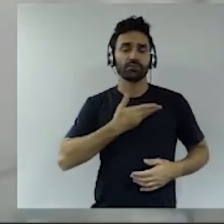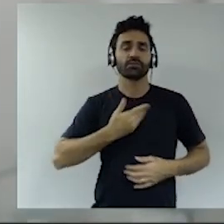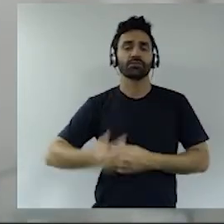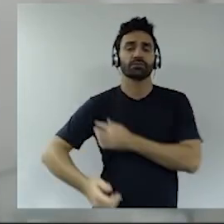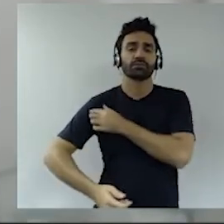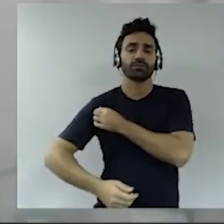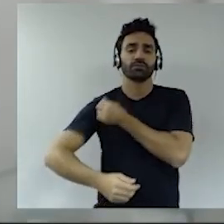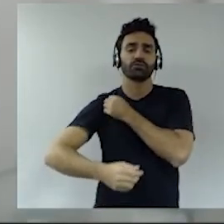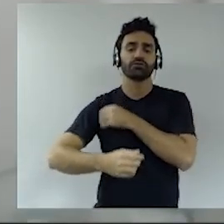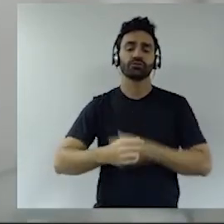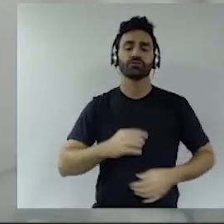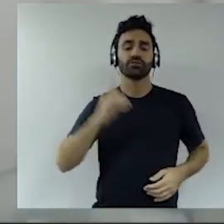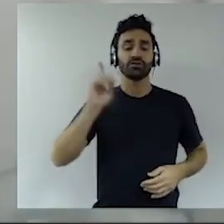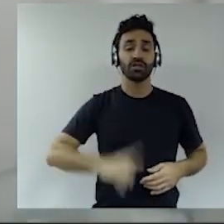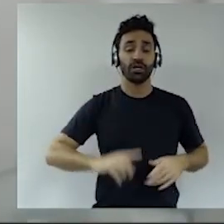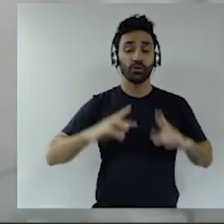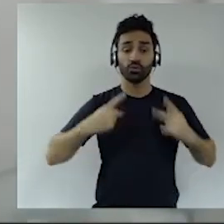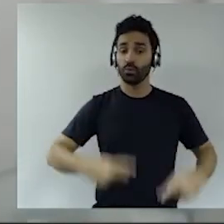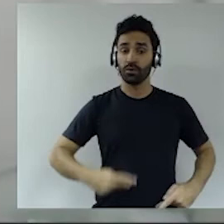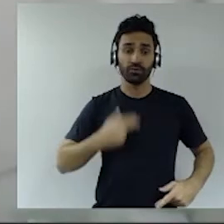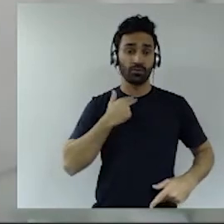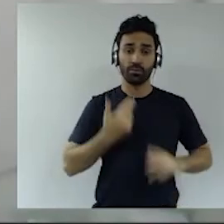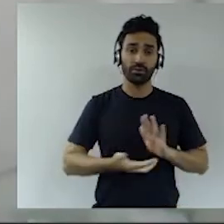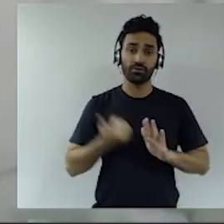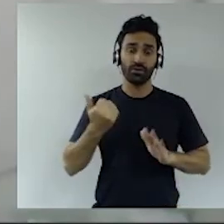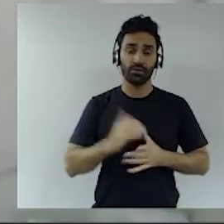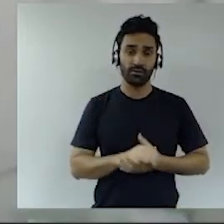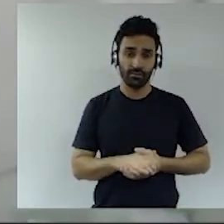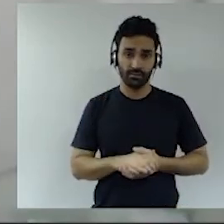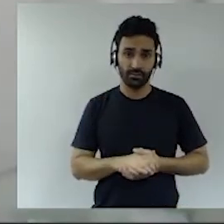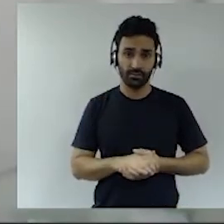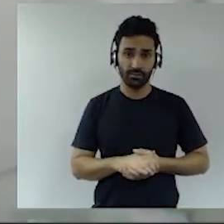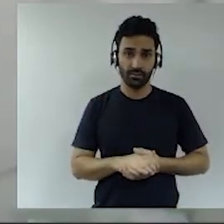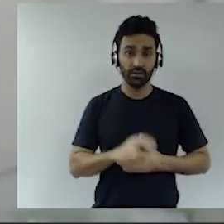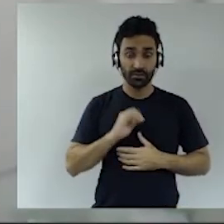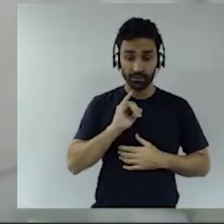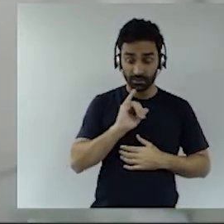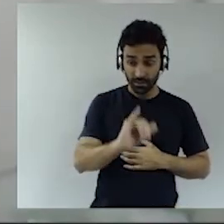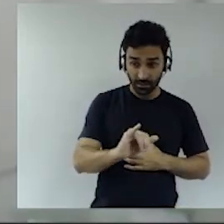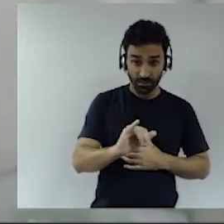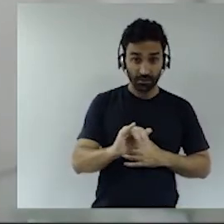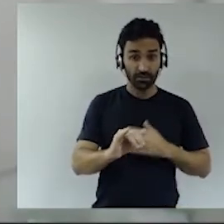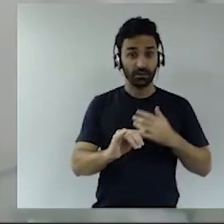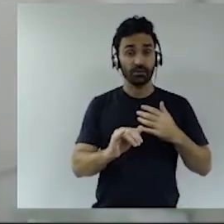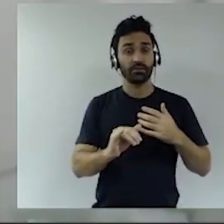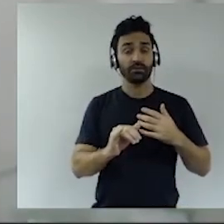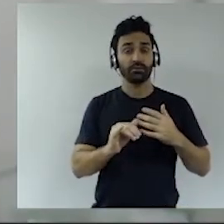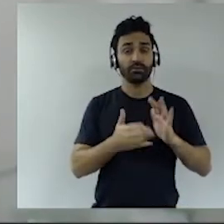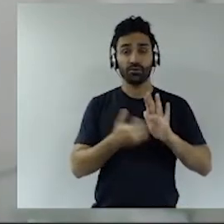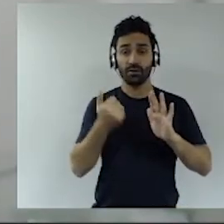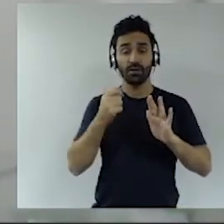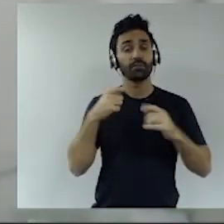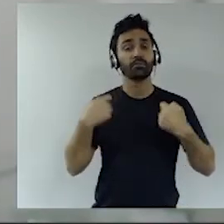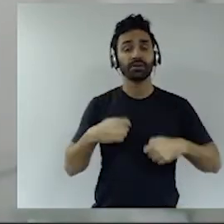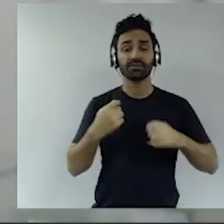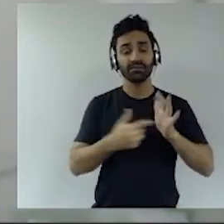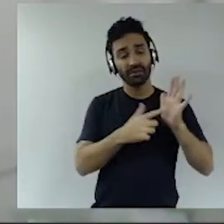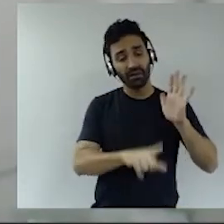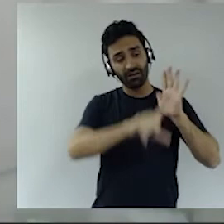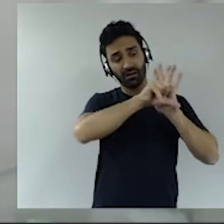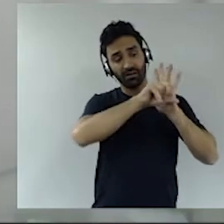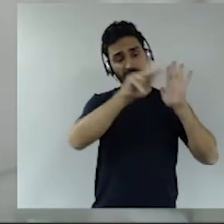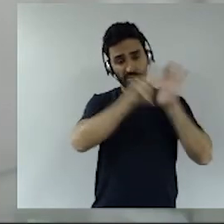direitos humanos não podem ser suspensos. Eventual restrição deve ser sempre feita por lei e há de